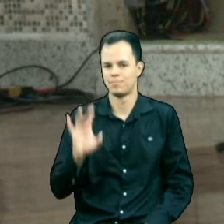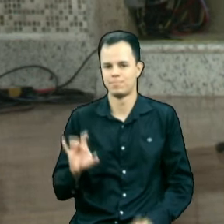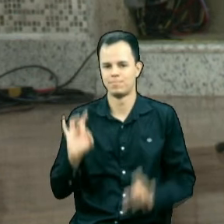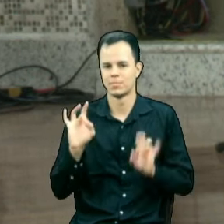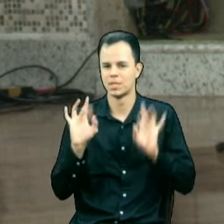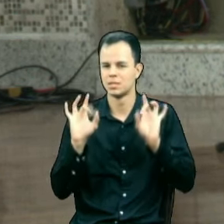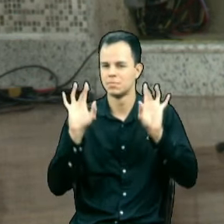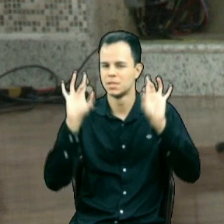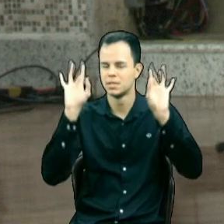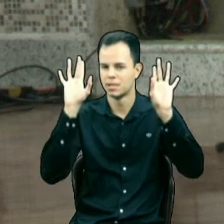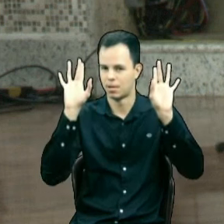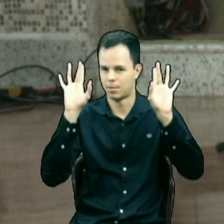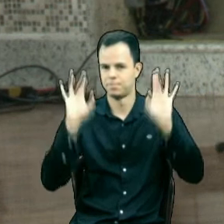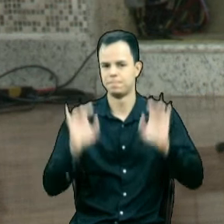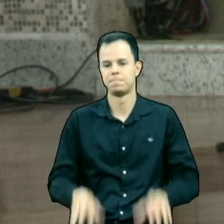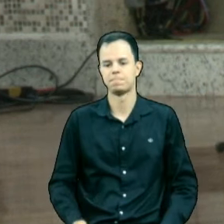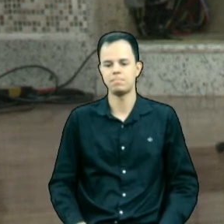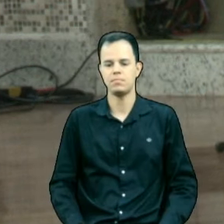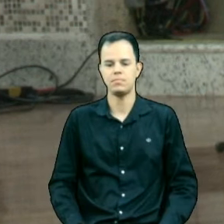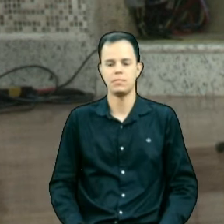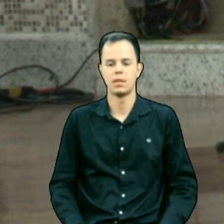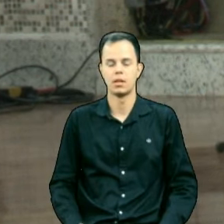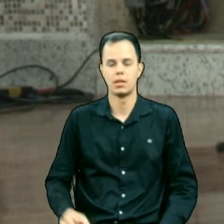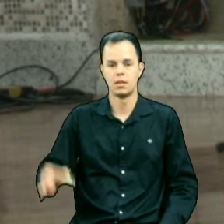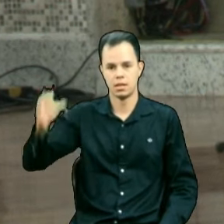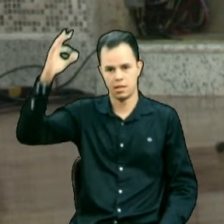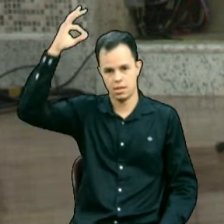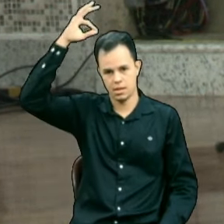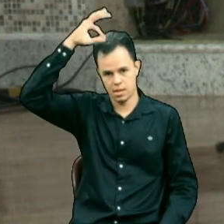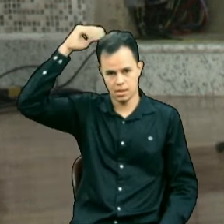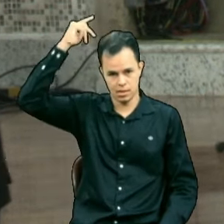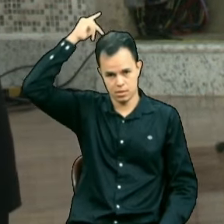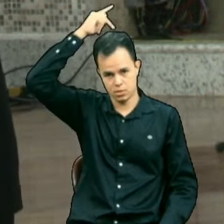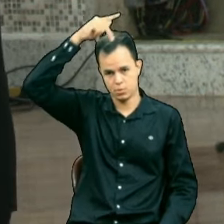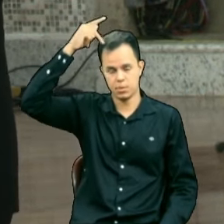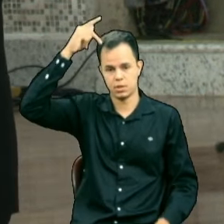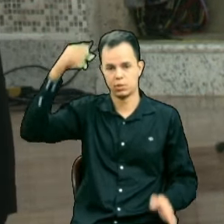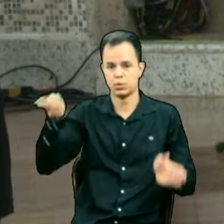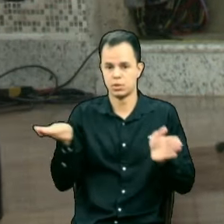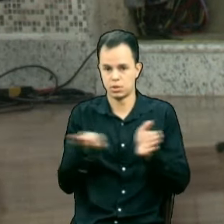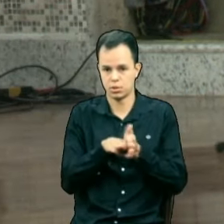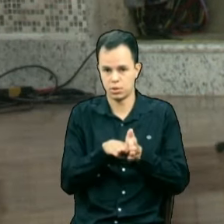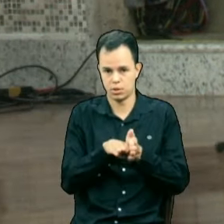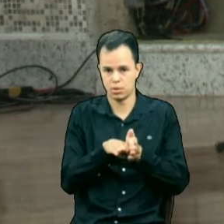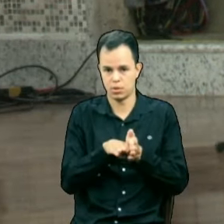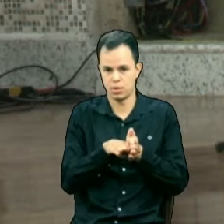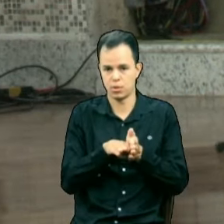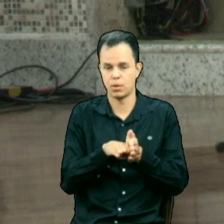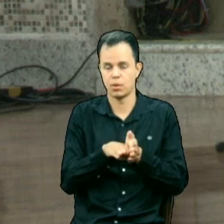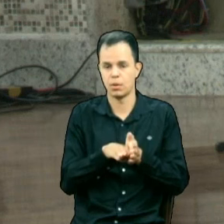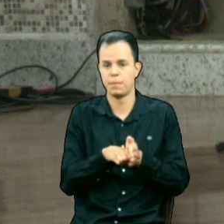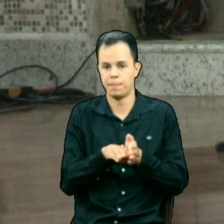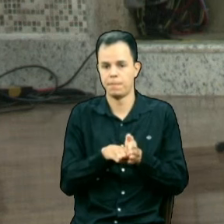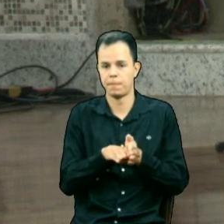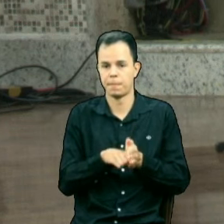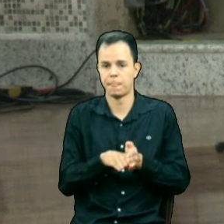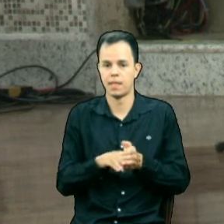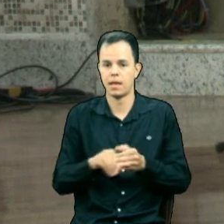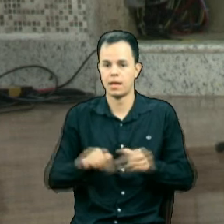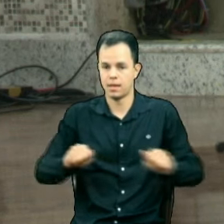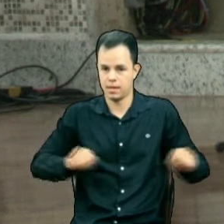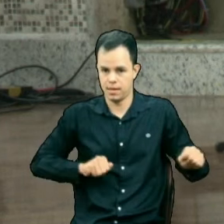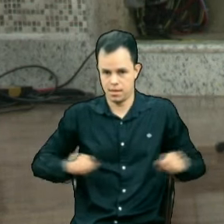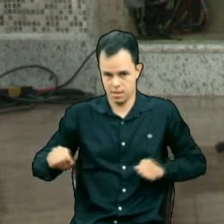Atos dos Apóstolos quando substâncias chegou a Bíblia diz que todos foram Cheios do Espírito Santo depois de